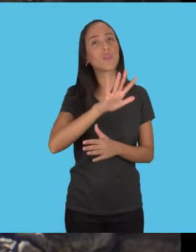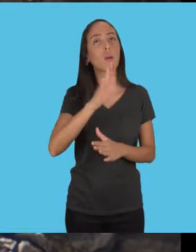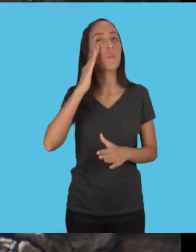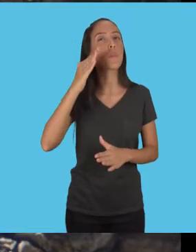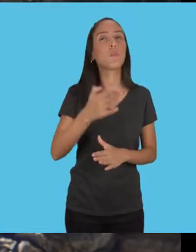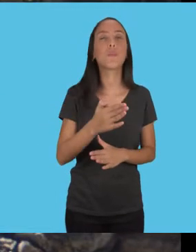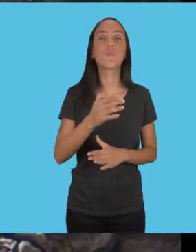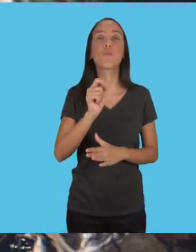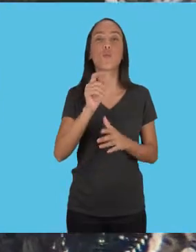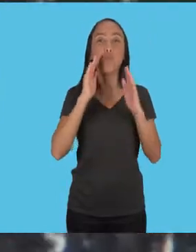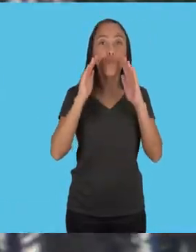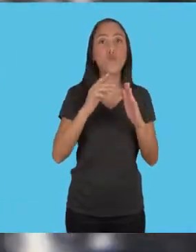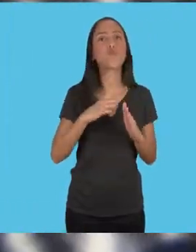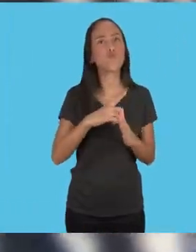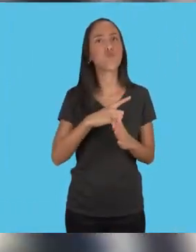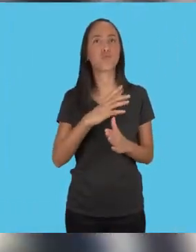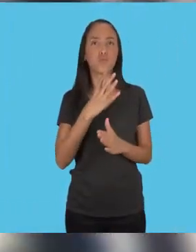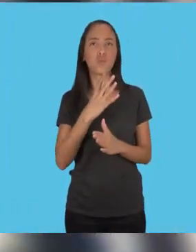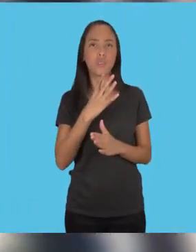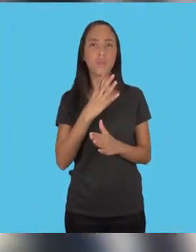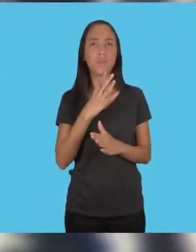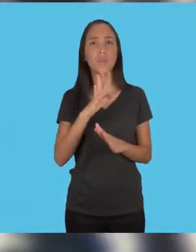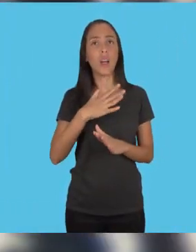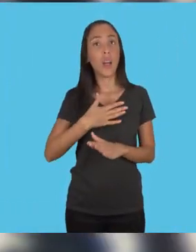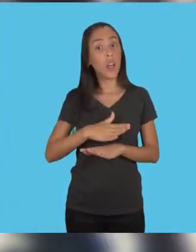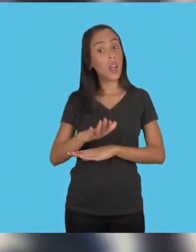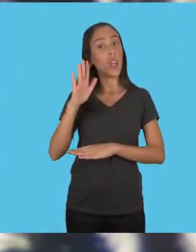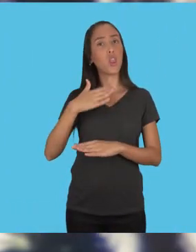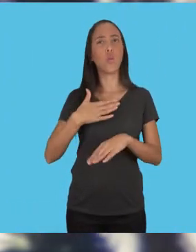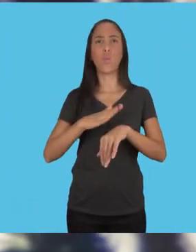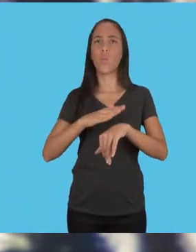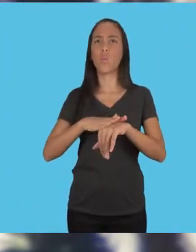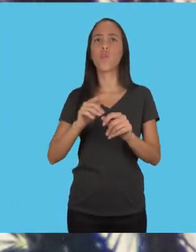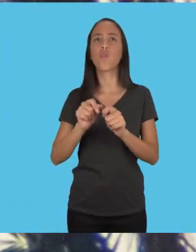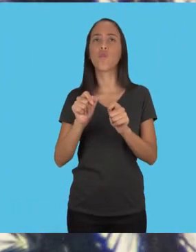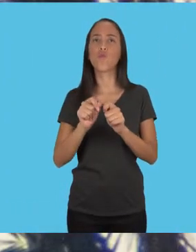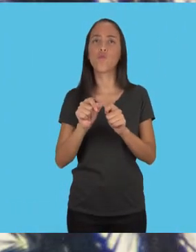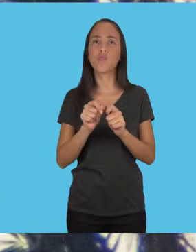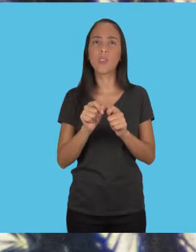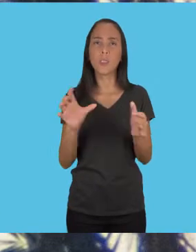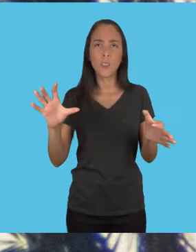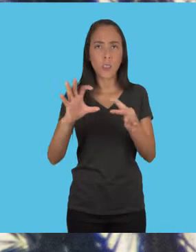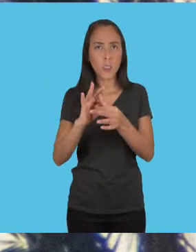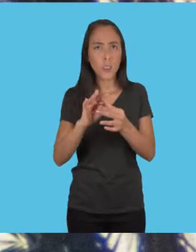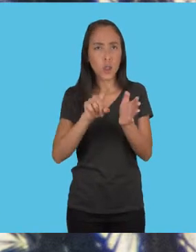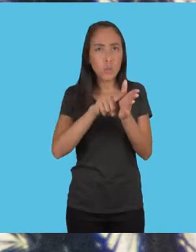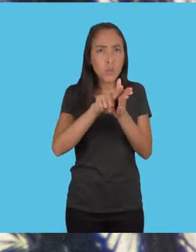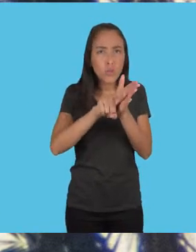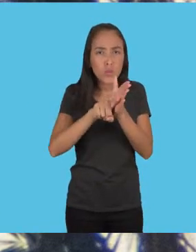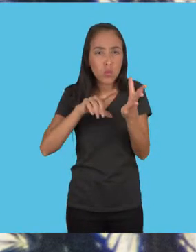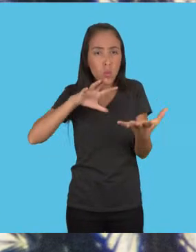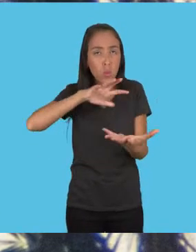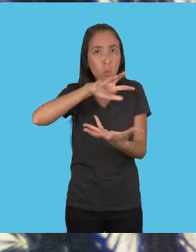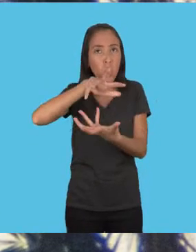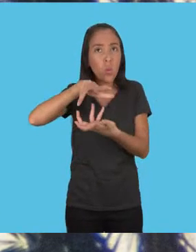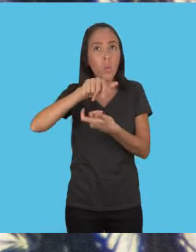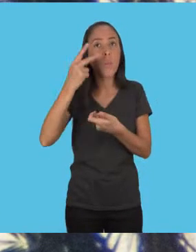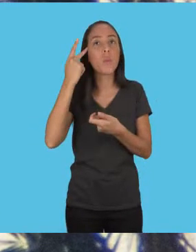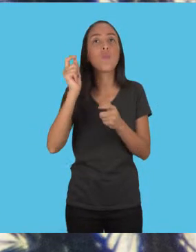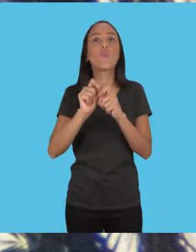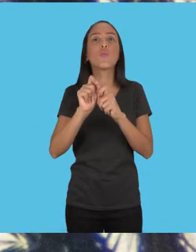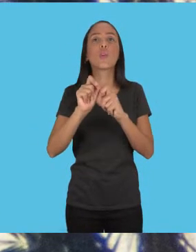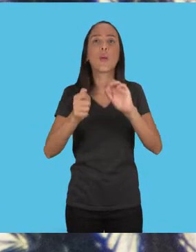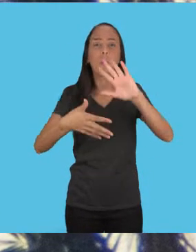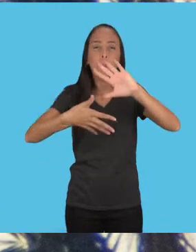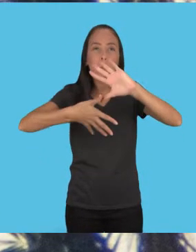eram conhecidos, mas eu que estabeleci uma pesquisa global para fazer um mapa da